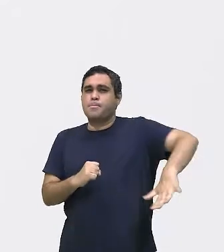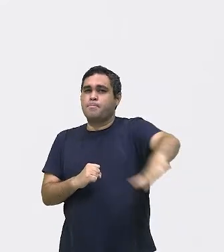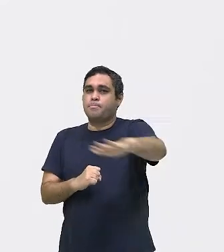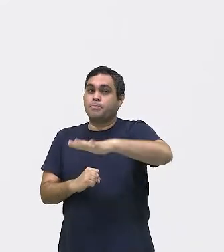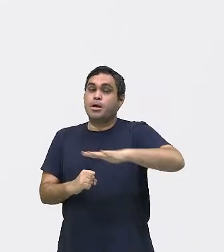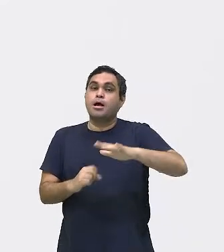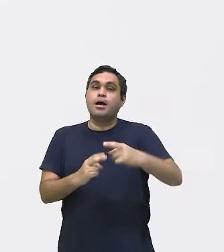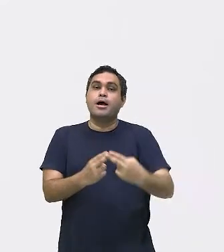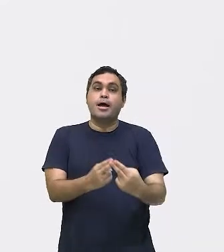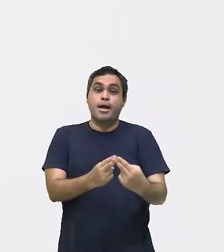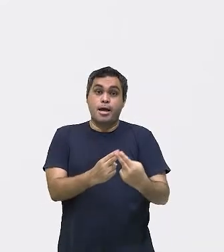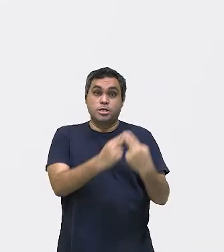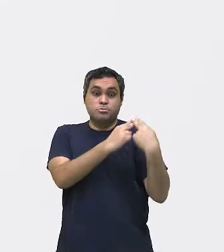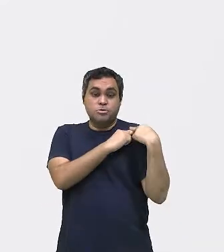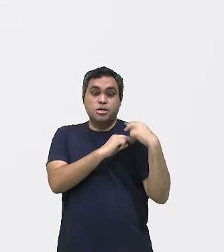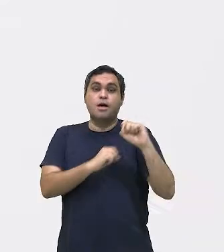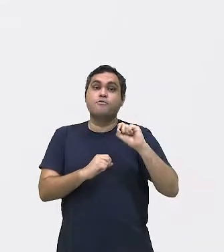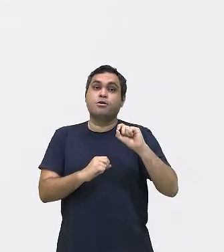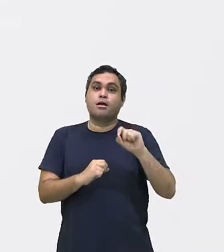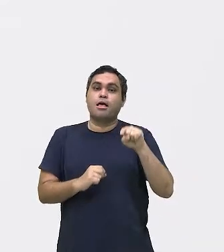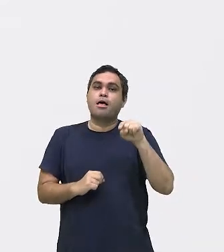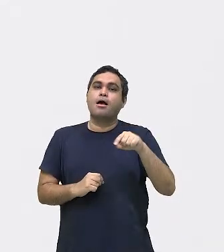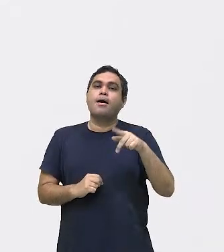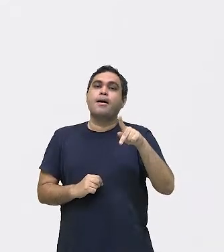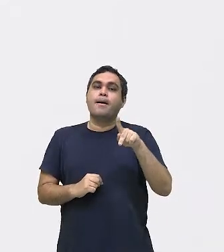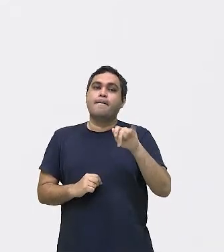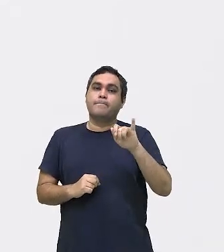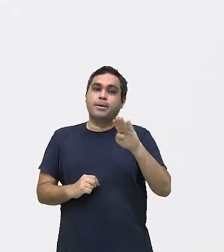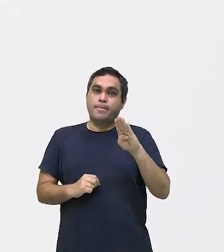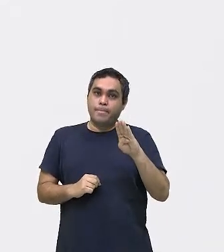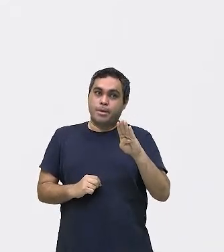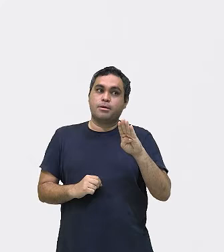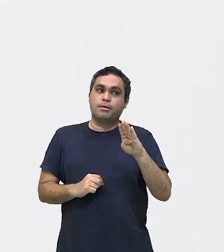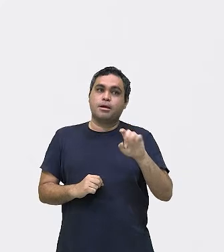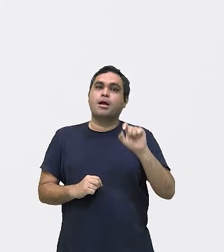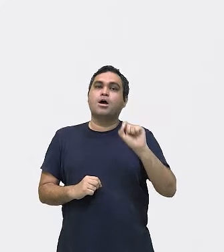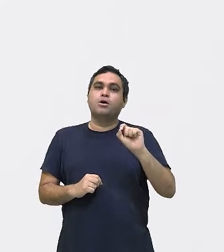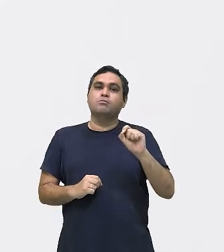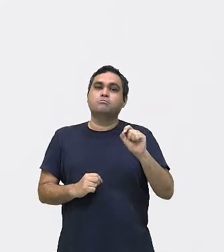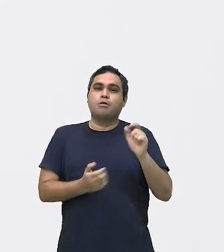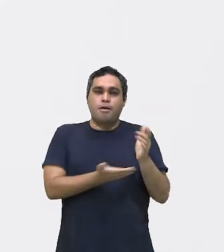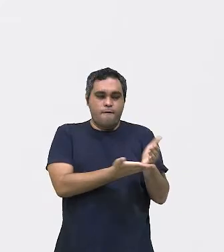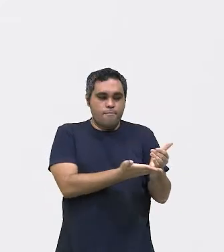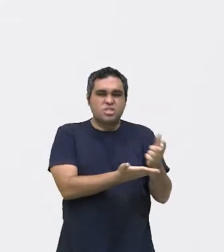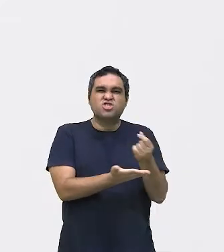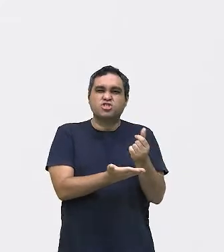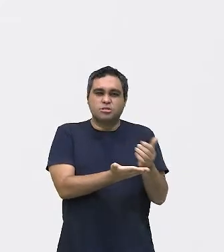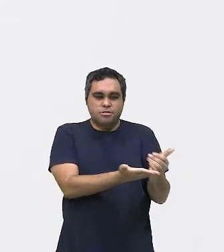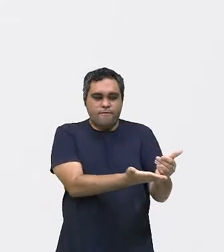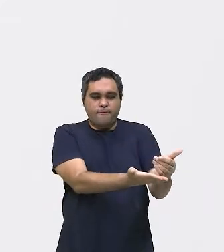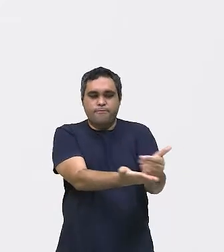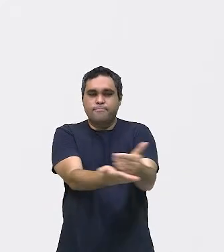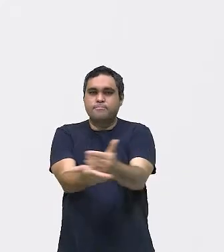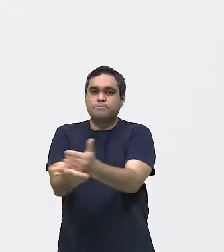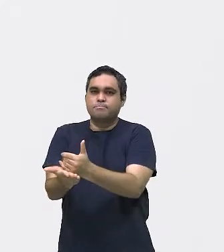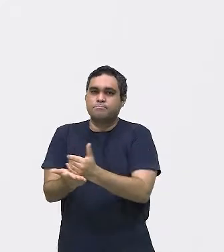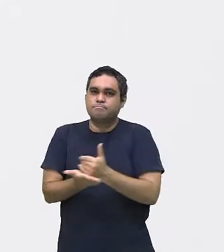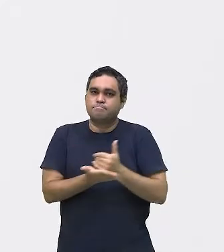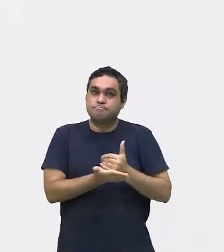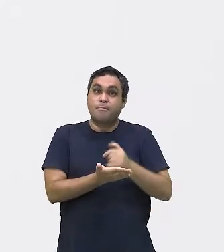que é PIB? Produto Interno Bruto. Tudo o que um país ele vai